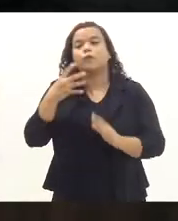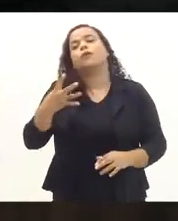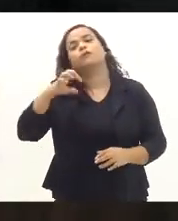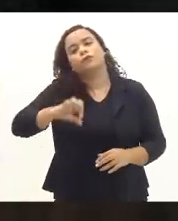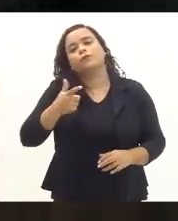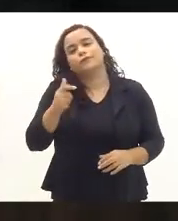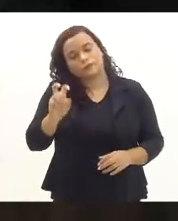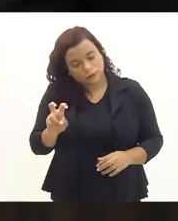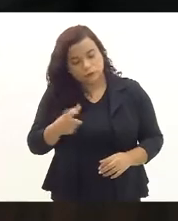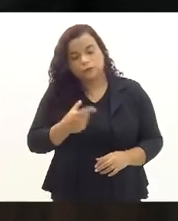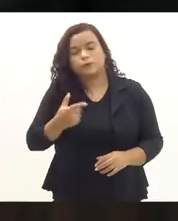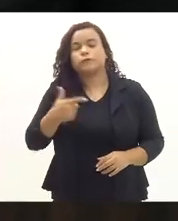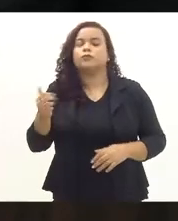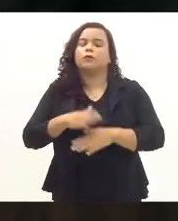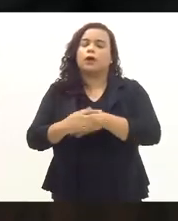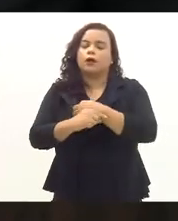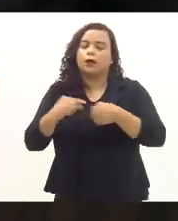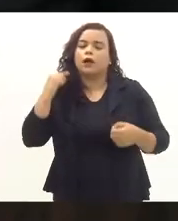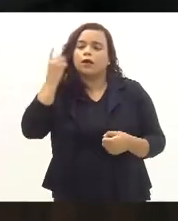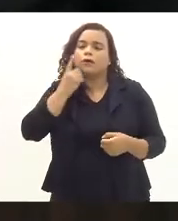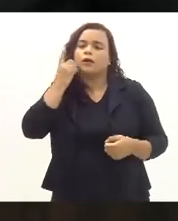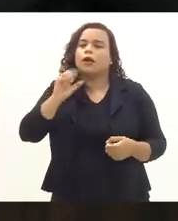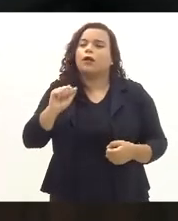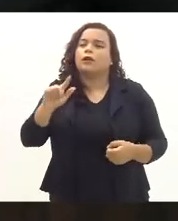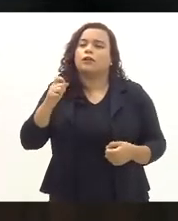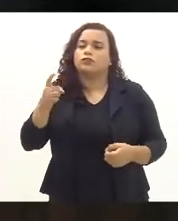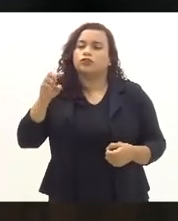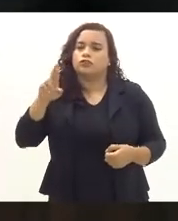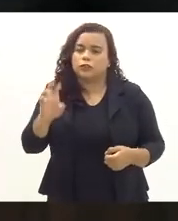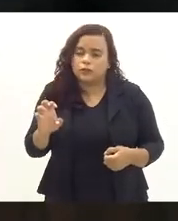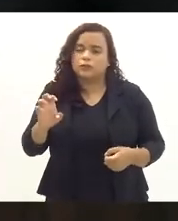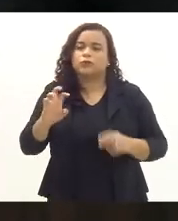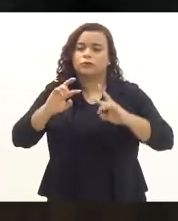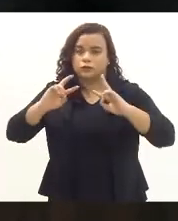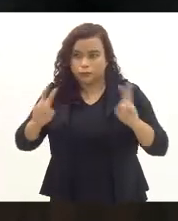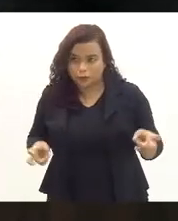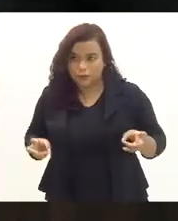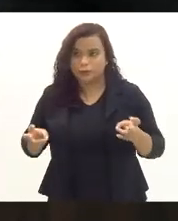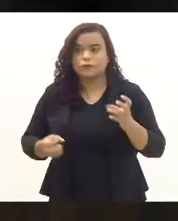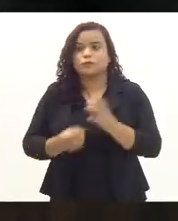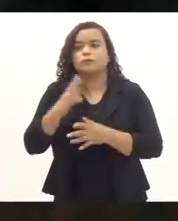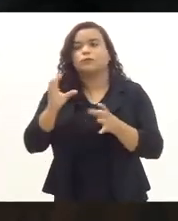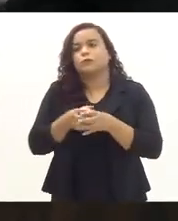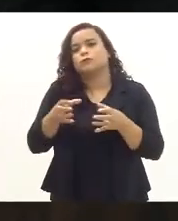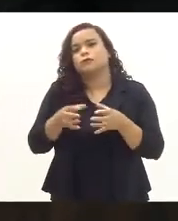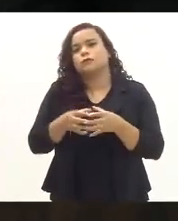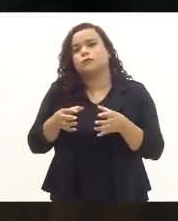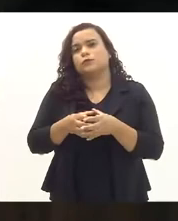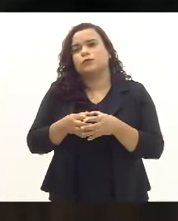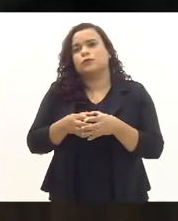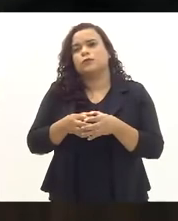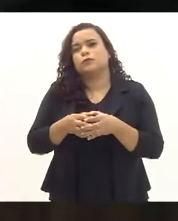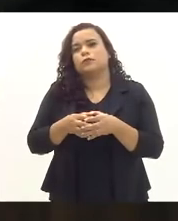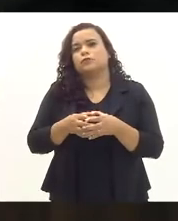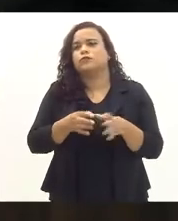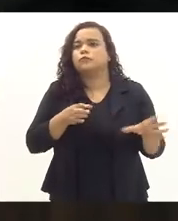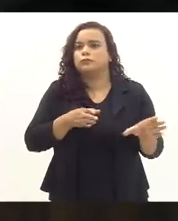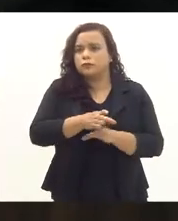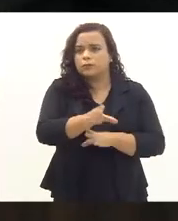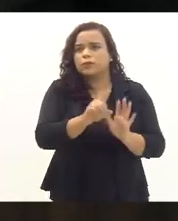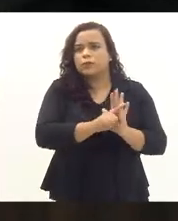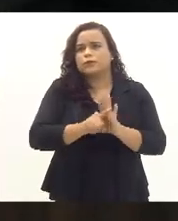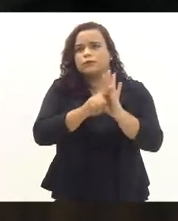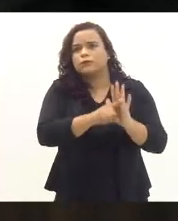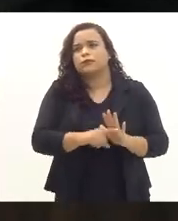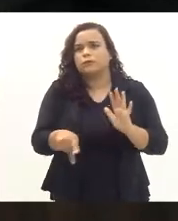495 de 21 de autoria do deputado Alexandre knoploch dispõe sobre o conselho de disciplina da comissão de revisão disciplinar a polícia militar